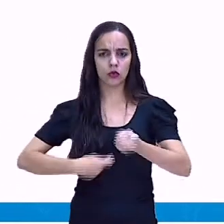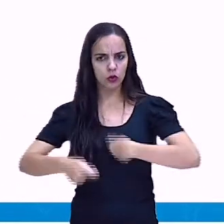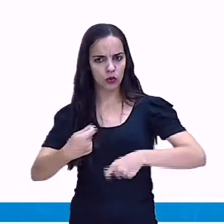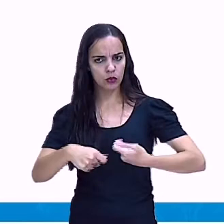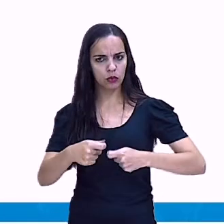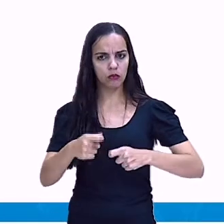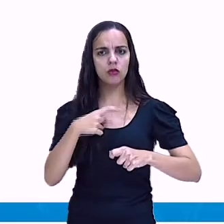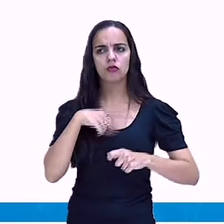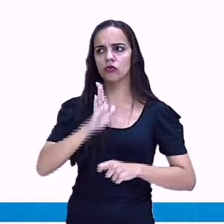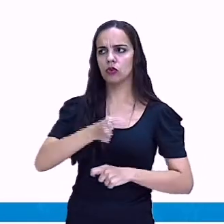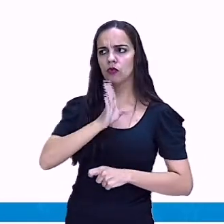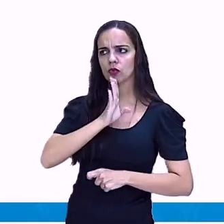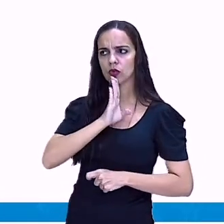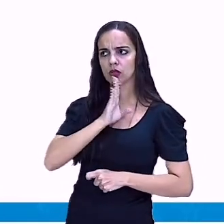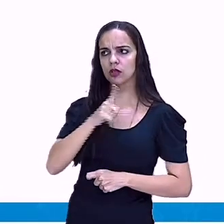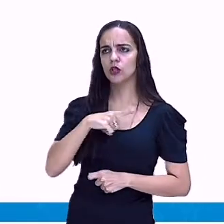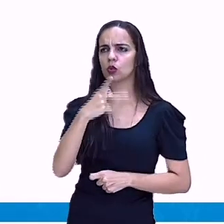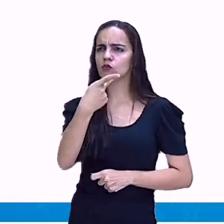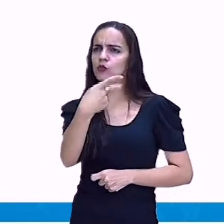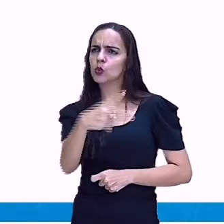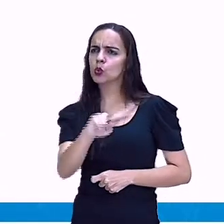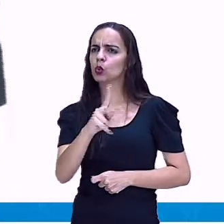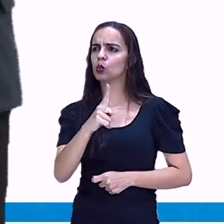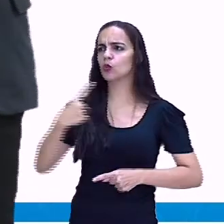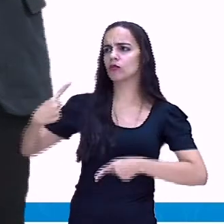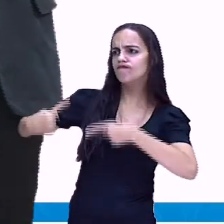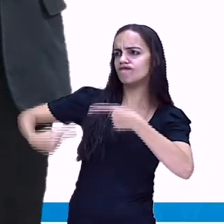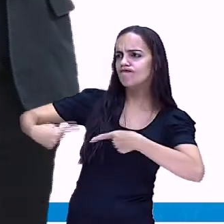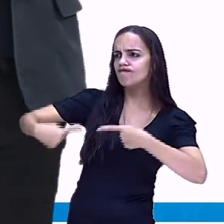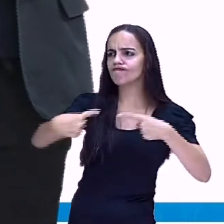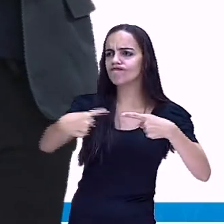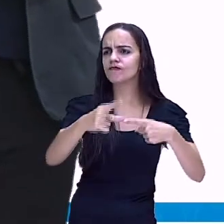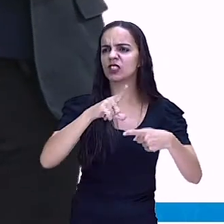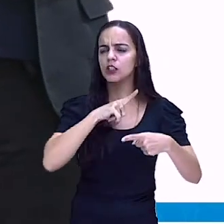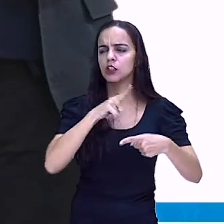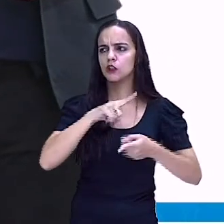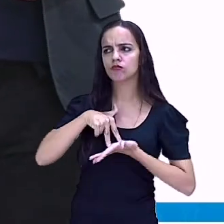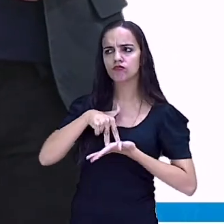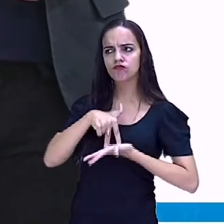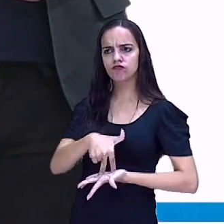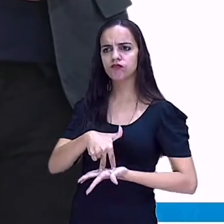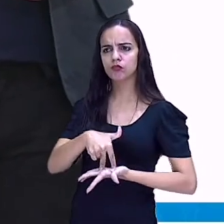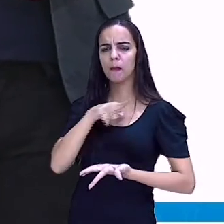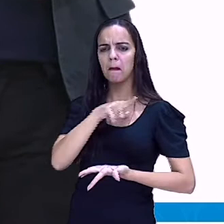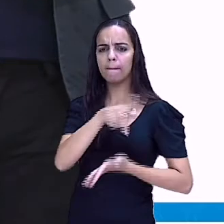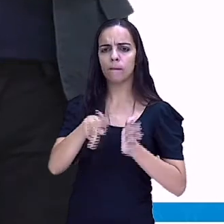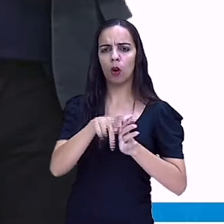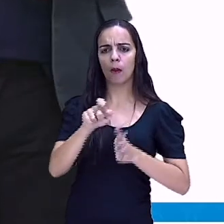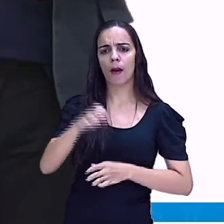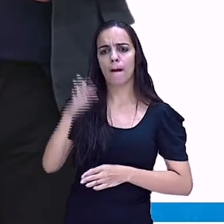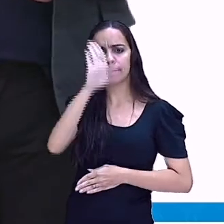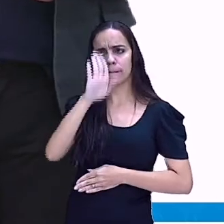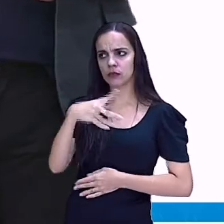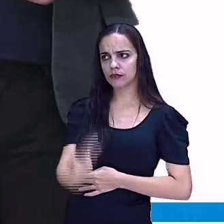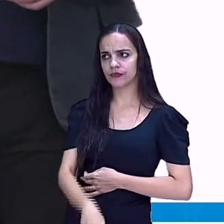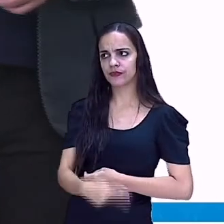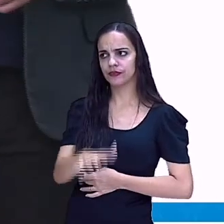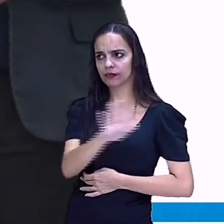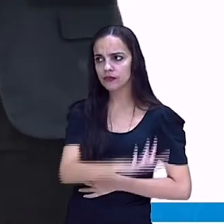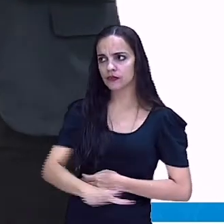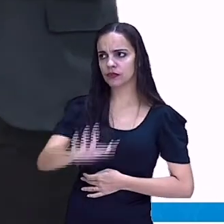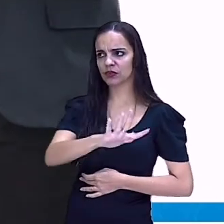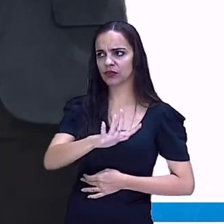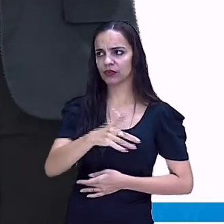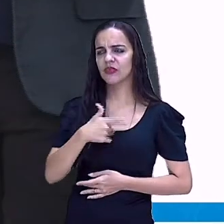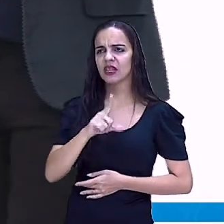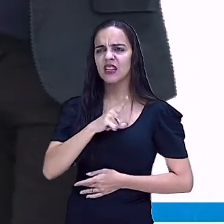econômica. Sua política alinhava-se a uma postura mais nacionalista, sobretudo na exploração